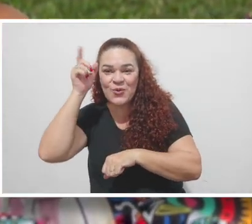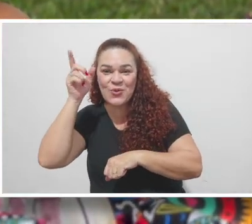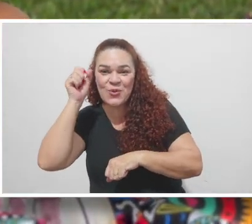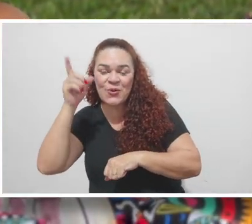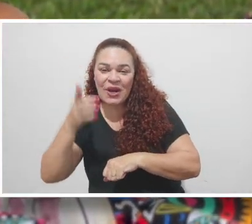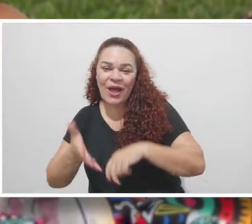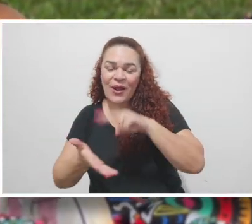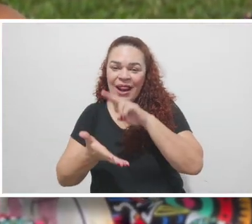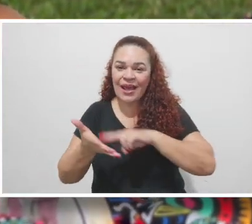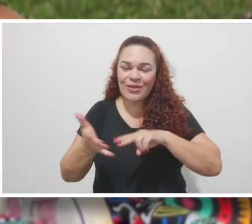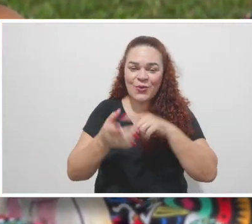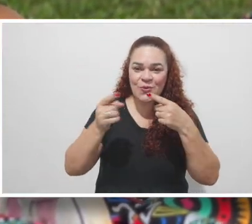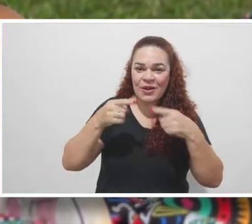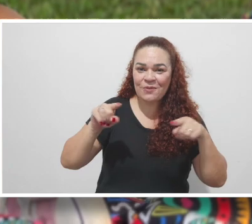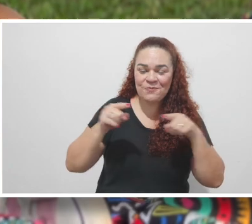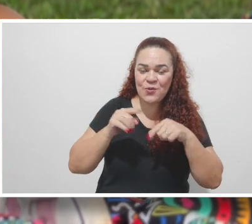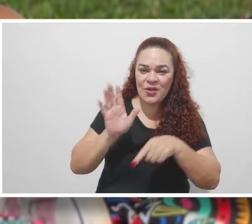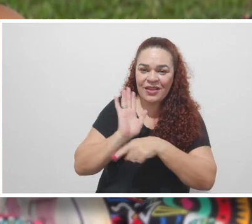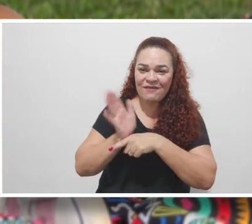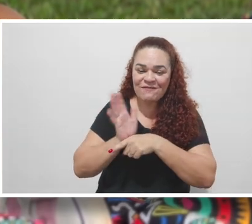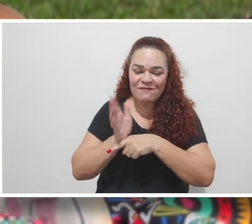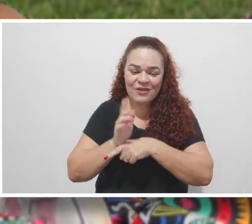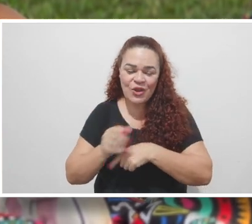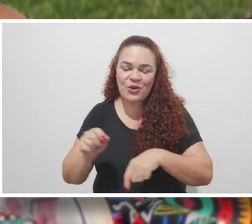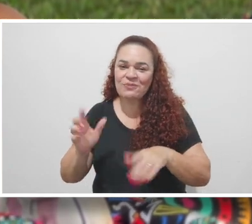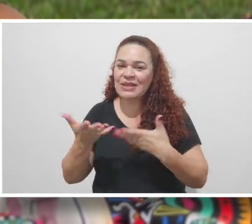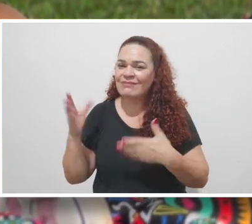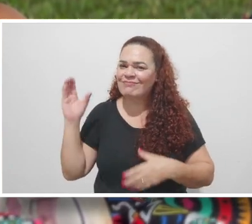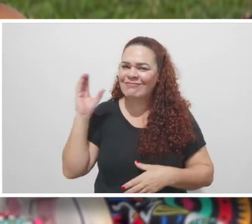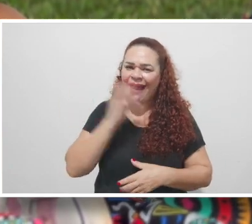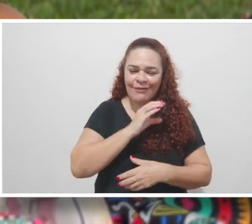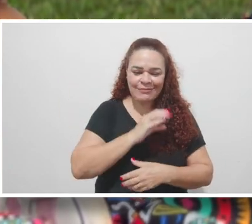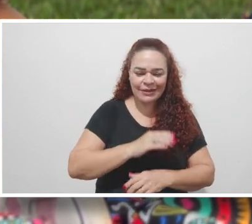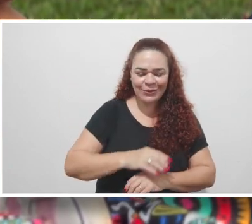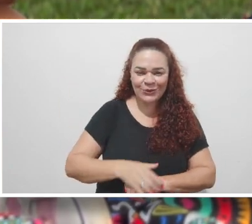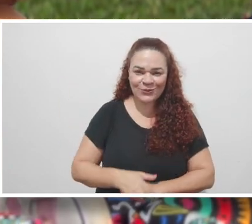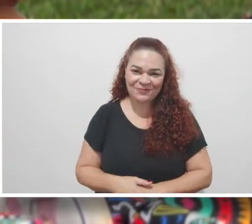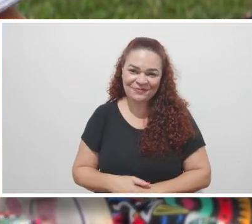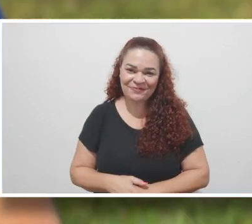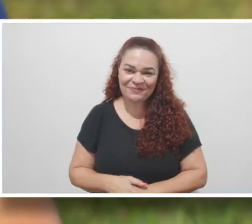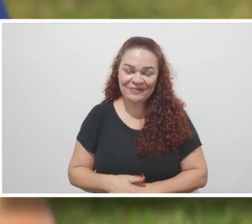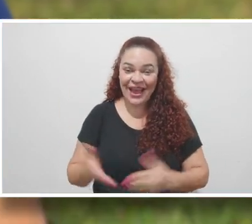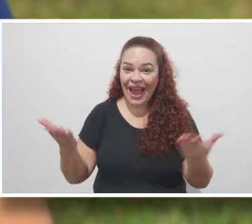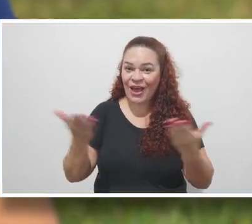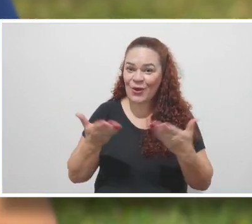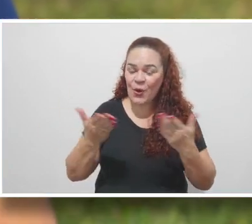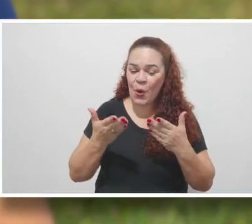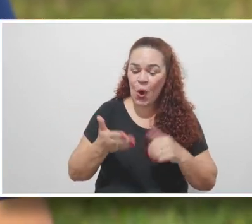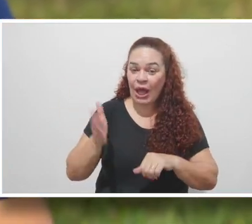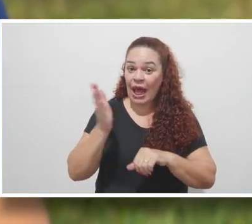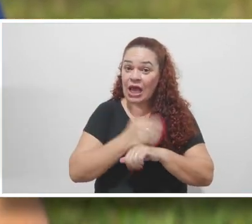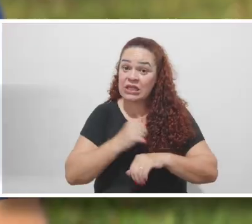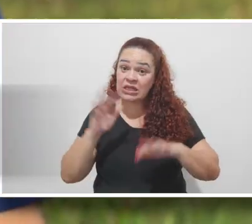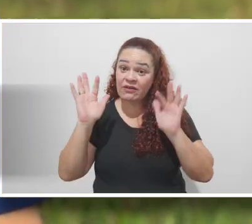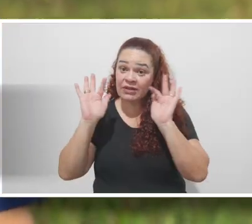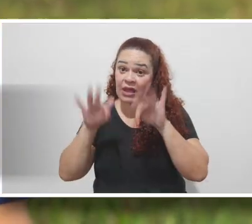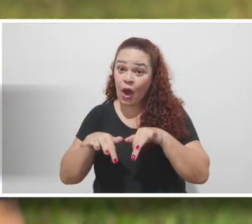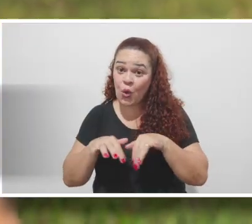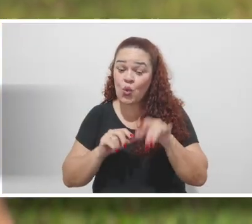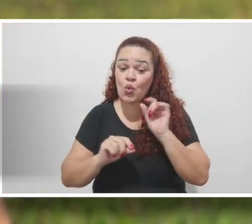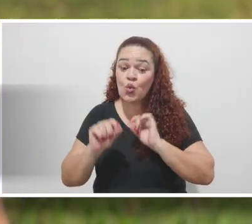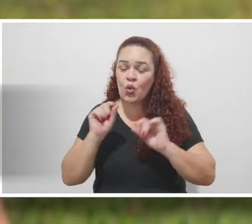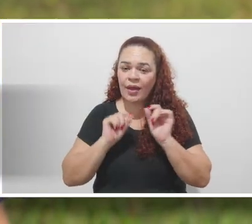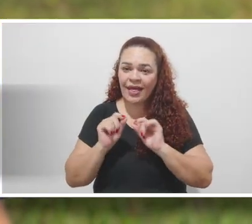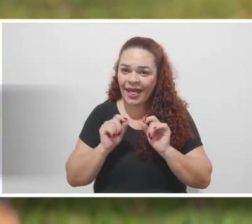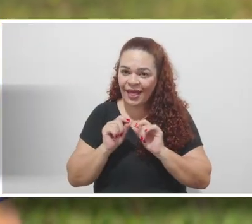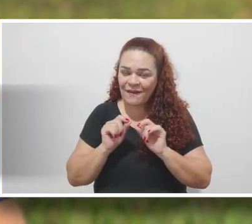de leituras, músicas, de filmes. Foi uma viagem tão gostosa e que passou tão rápido. Gente, agora, antes do ano